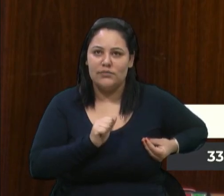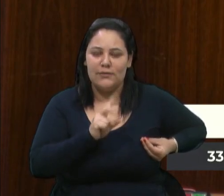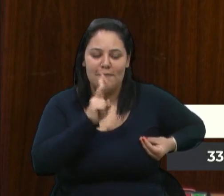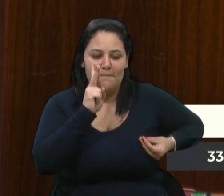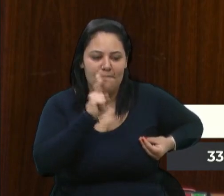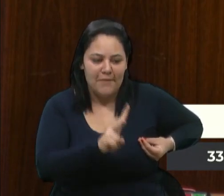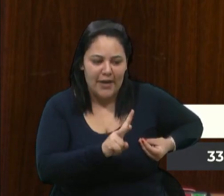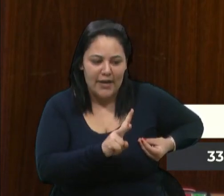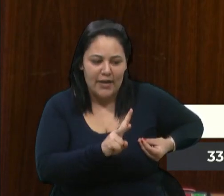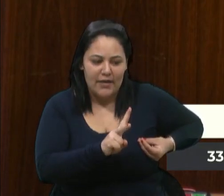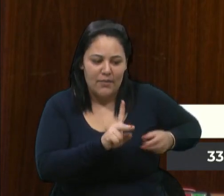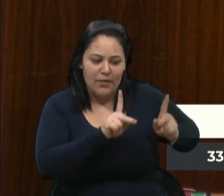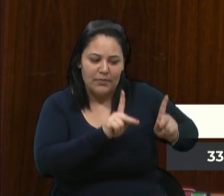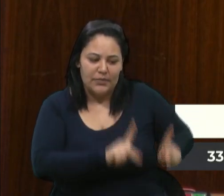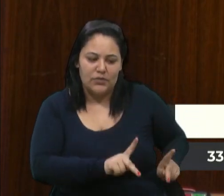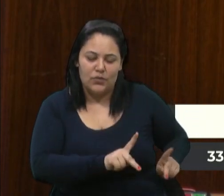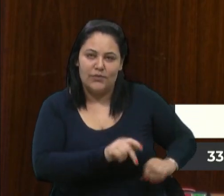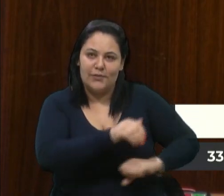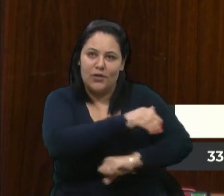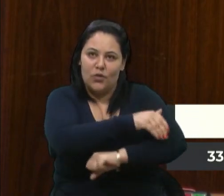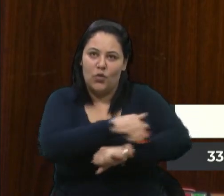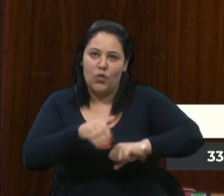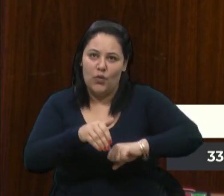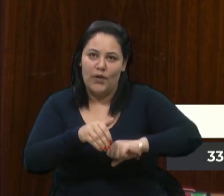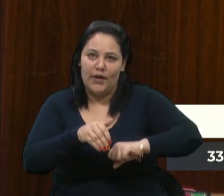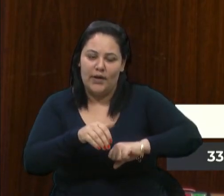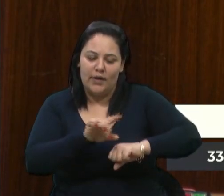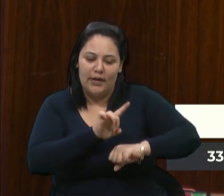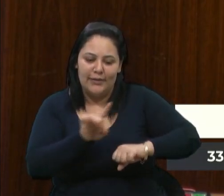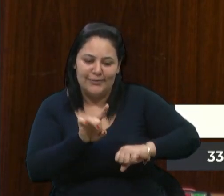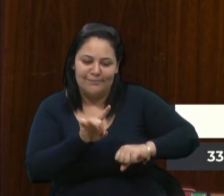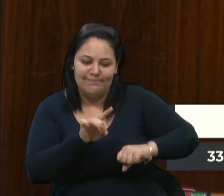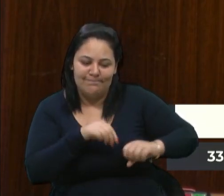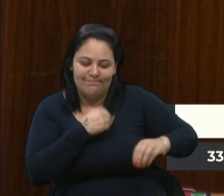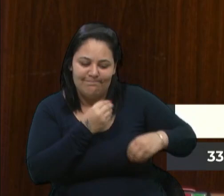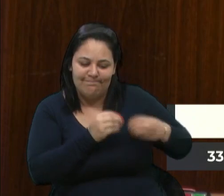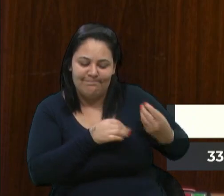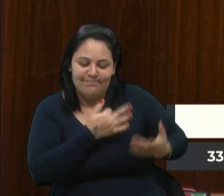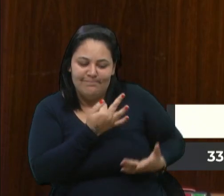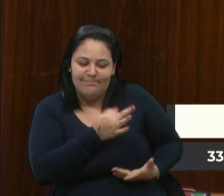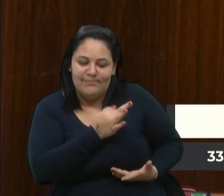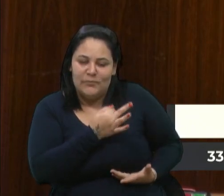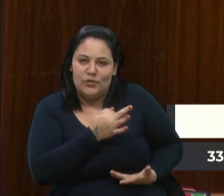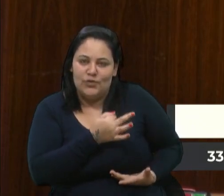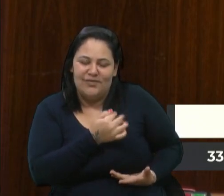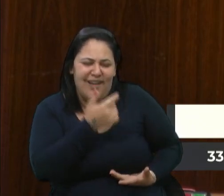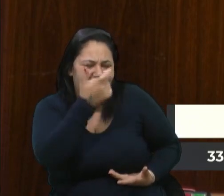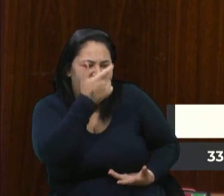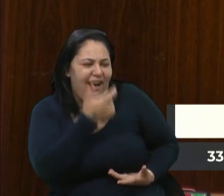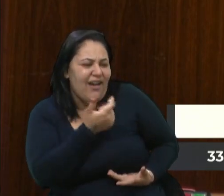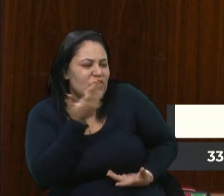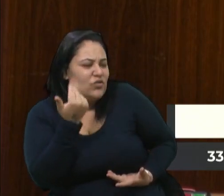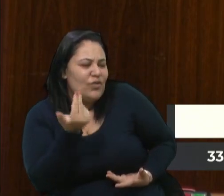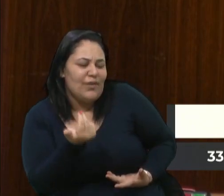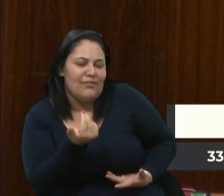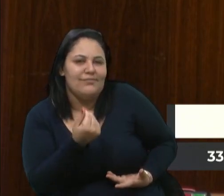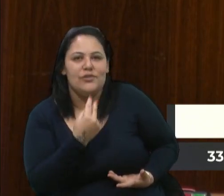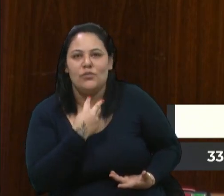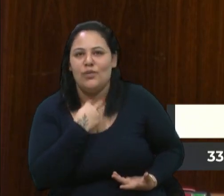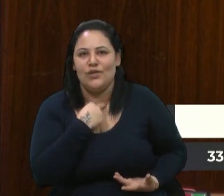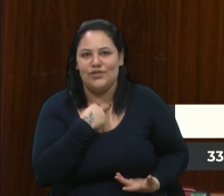em situação de rua e não se comover com aquela situação, normalizar aquela situação. E eu acho que,